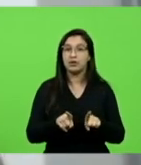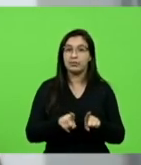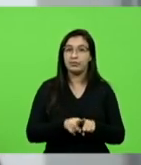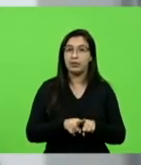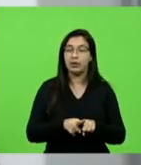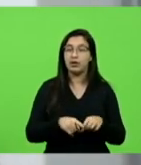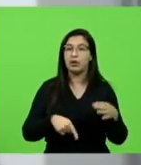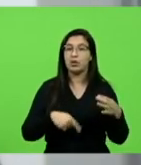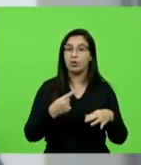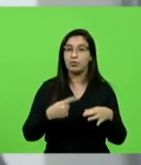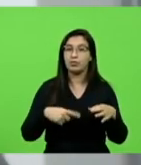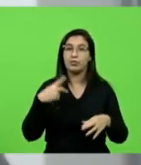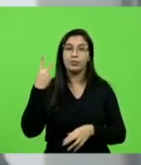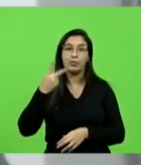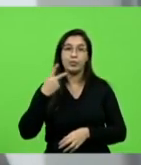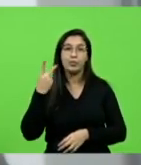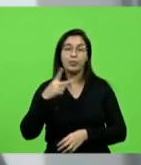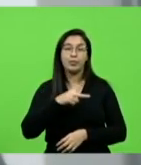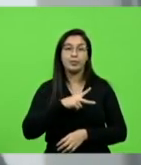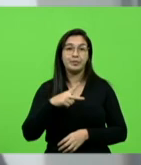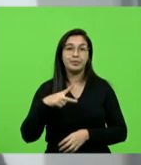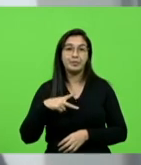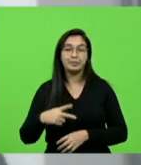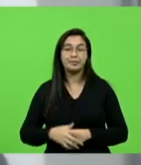políticas públicas. Nós